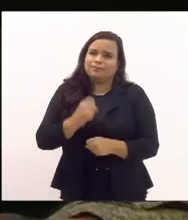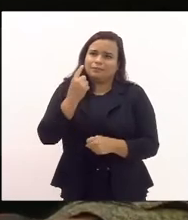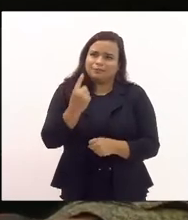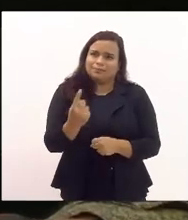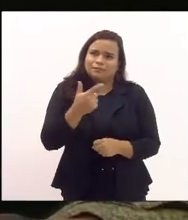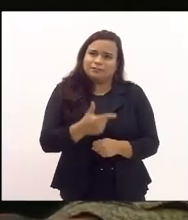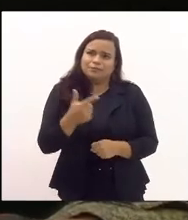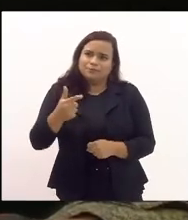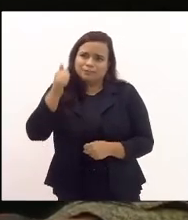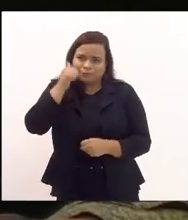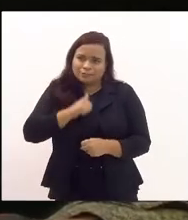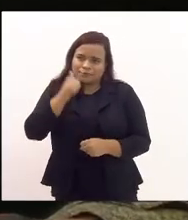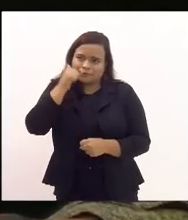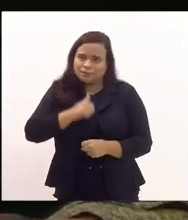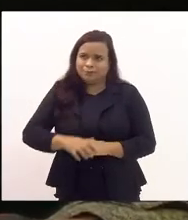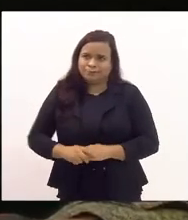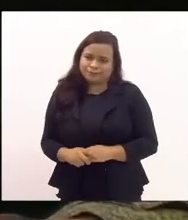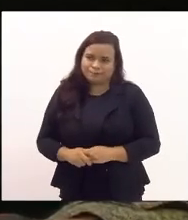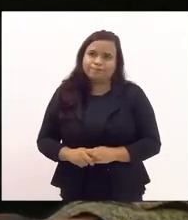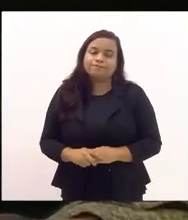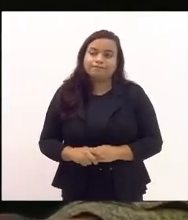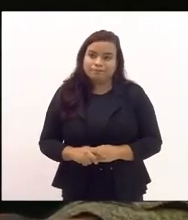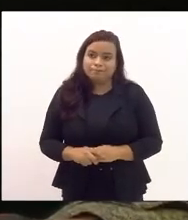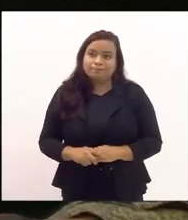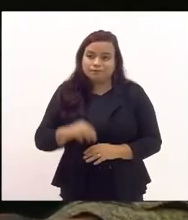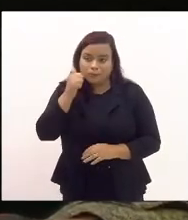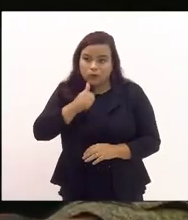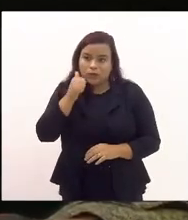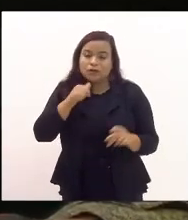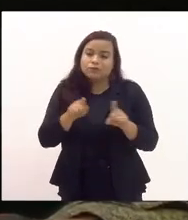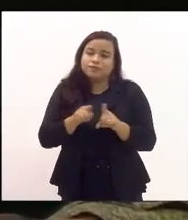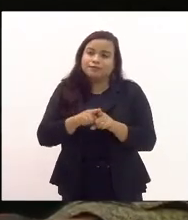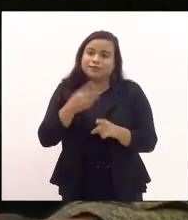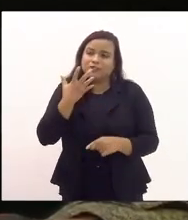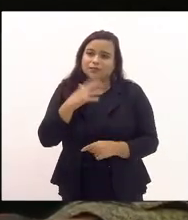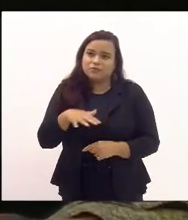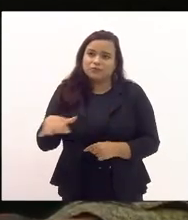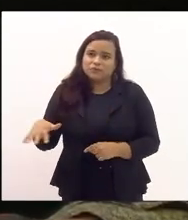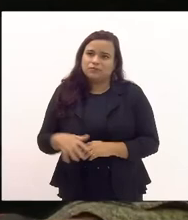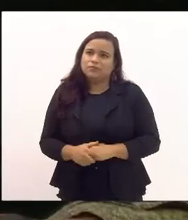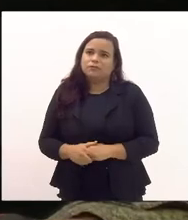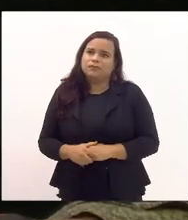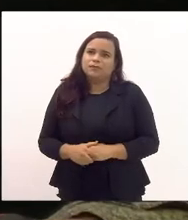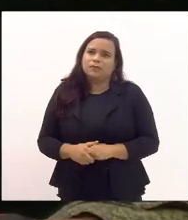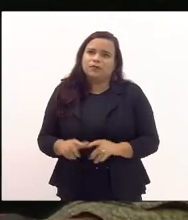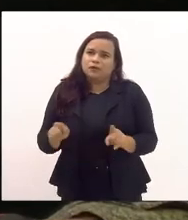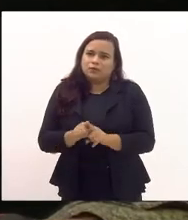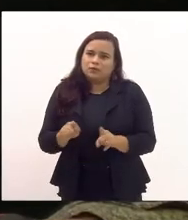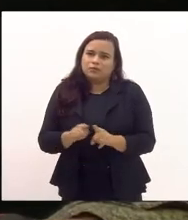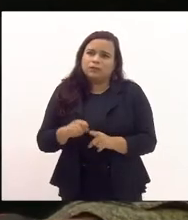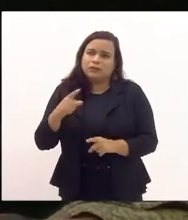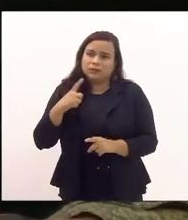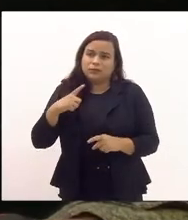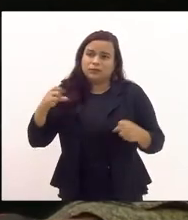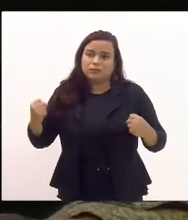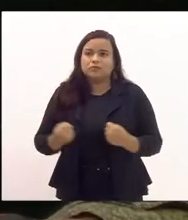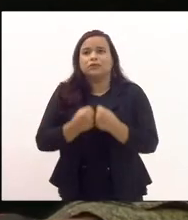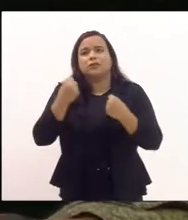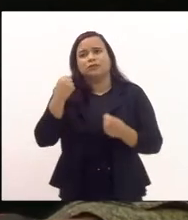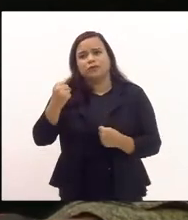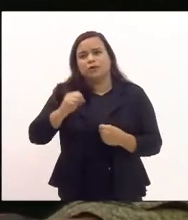122 mulheres mortas mulheres e crianças a gente também teve um impacto muito forte